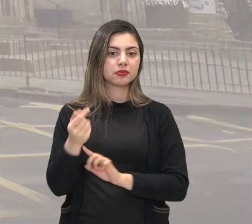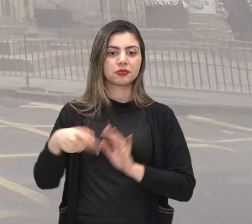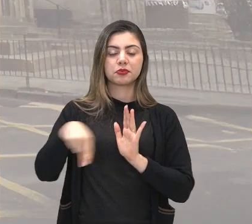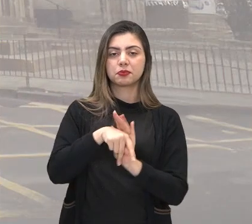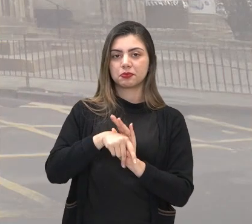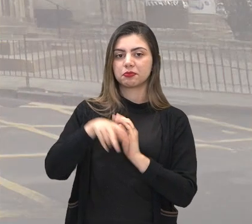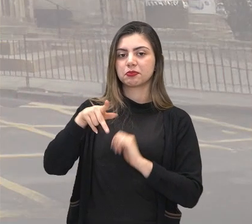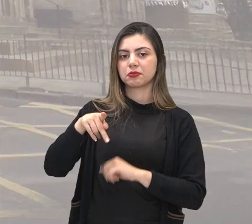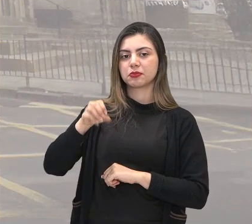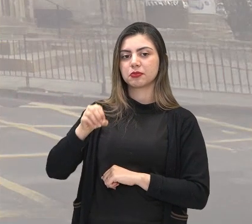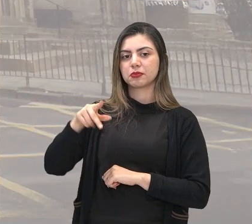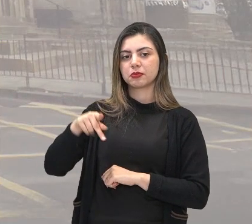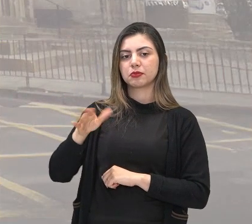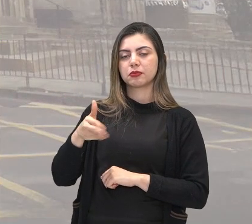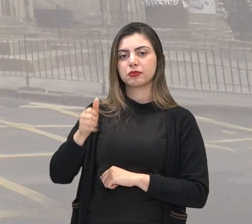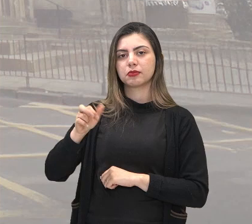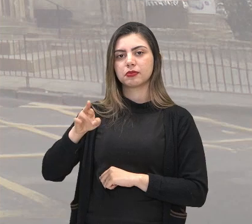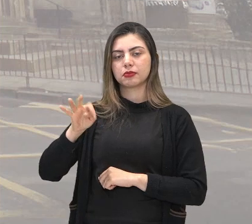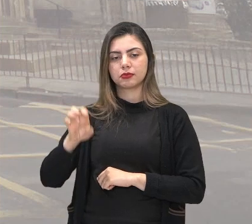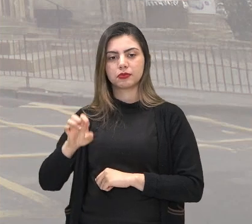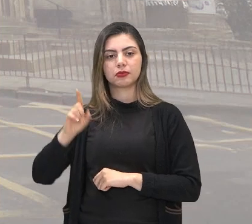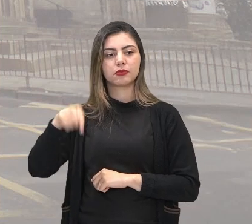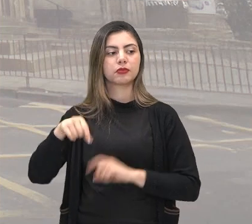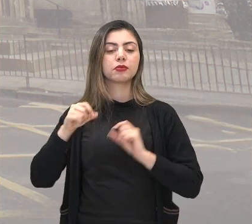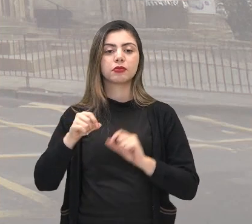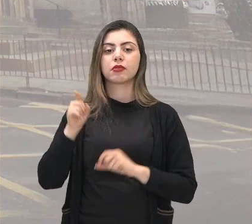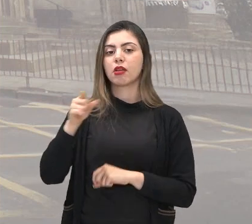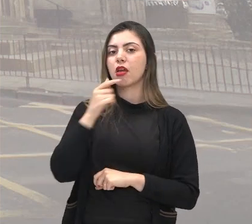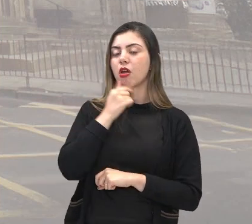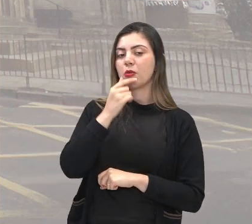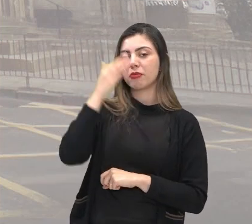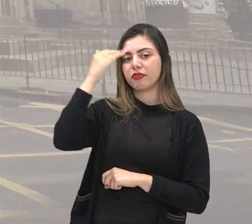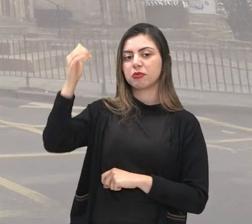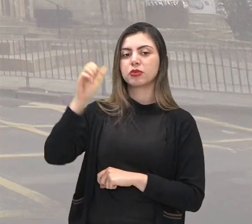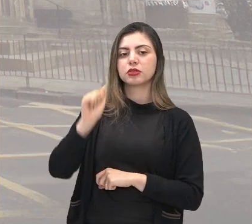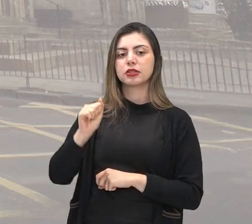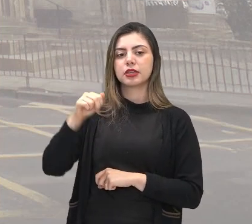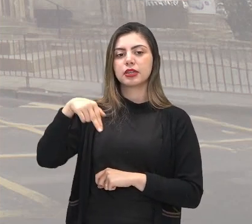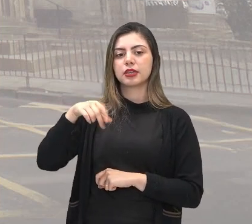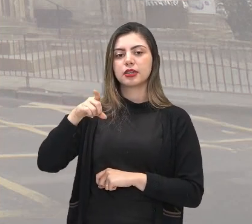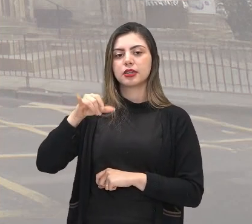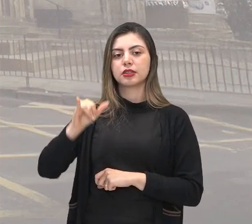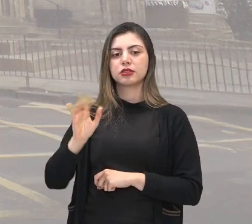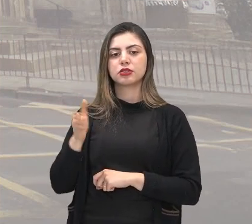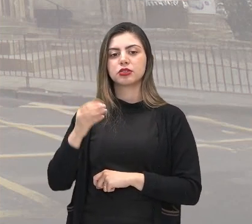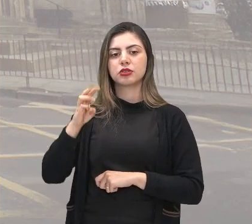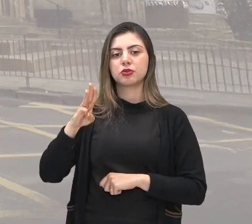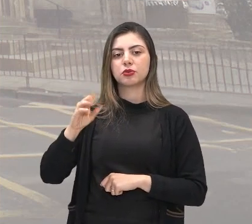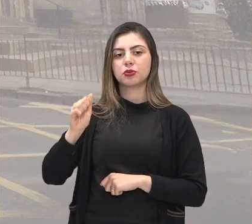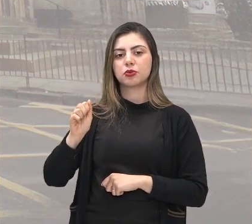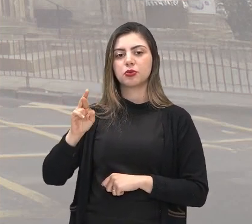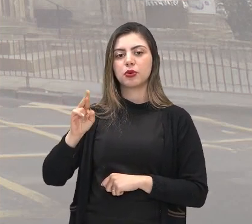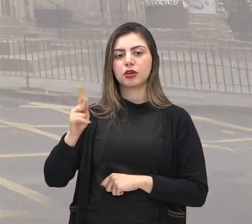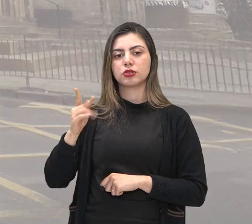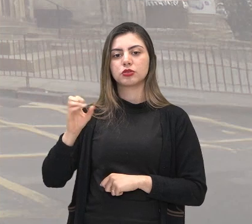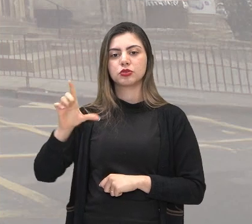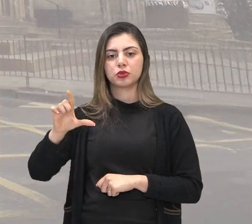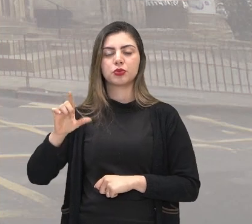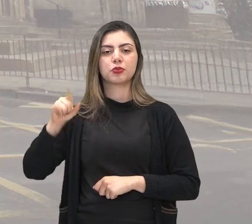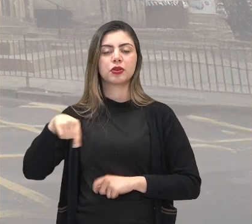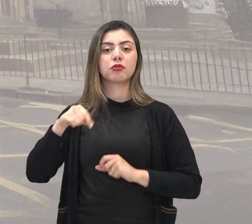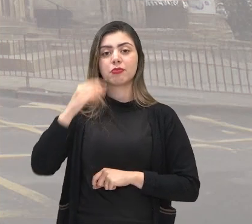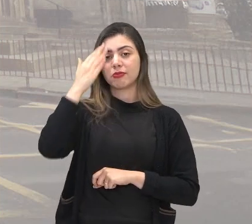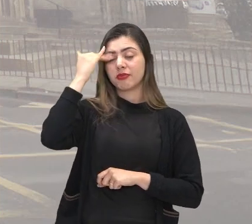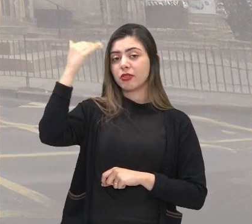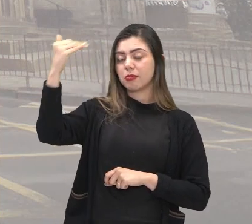w boro que ele tornou-se o representante mais conhecido da pop art no mundo e aqui a gente tem